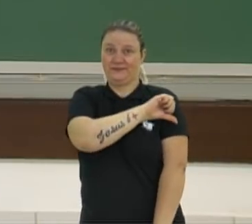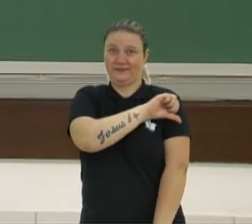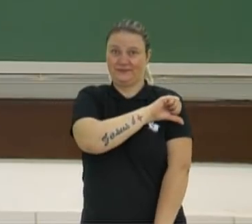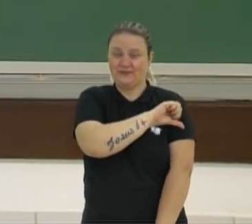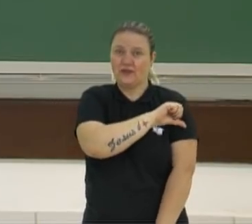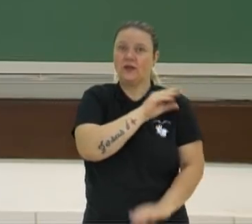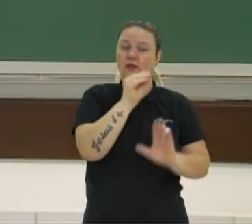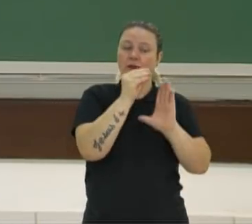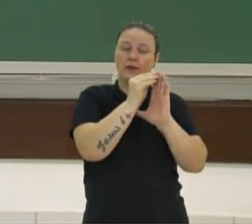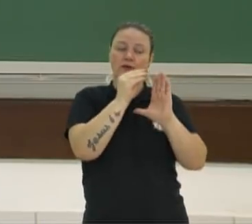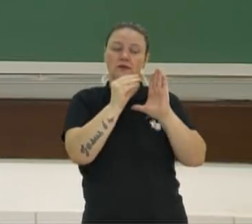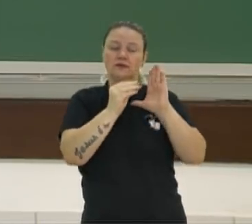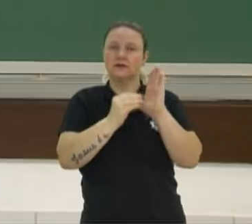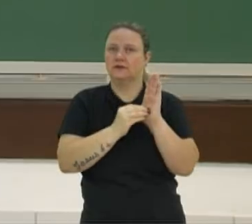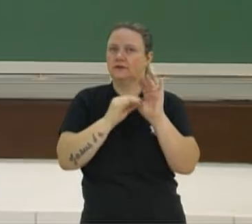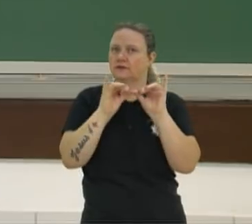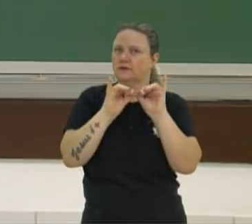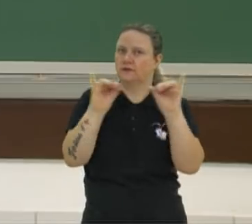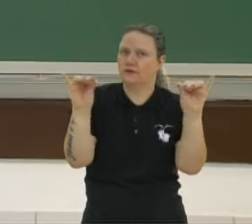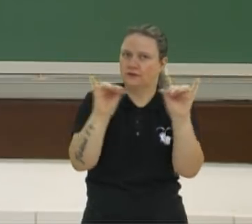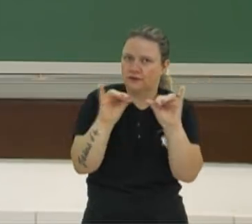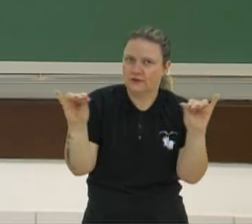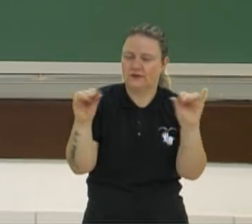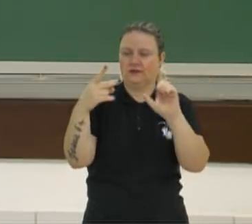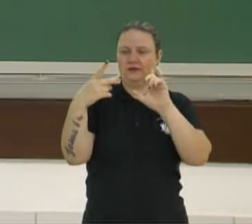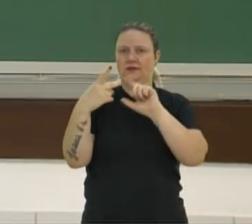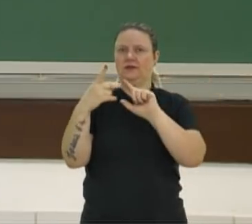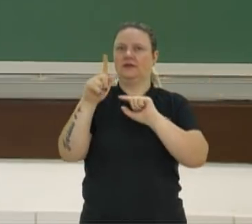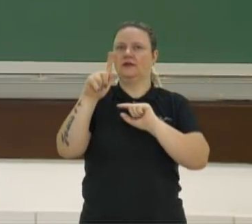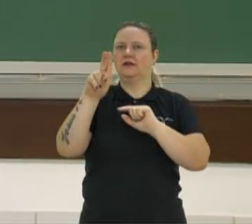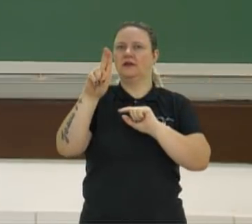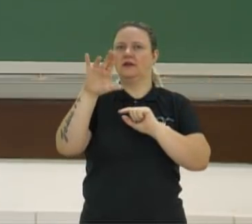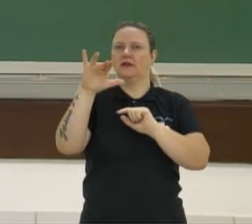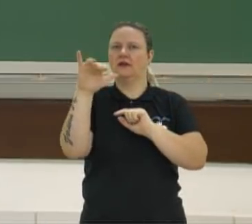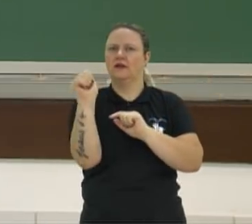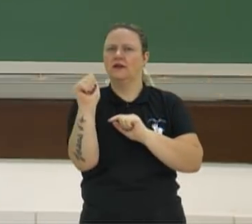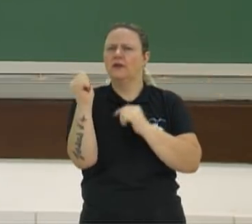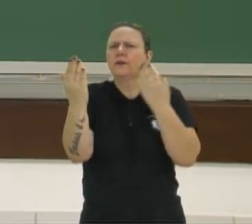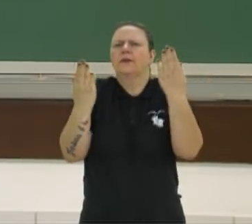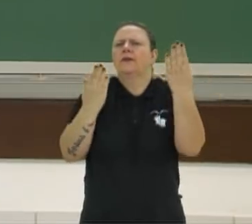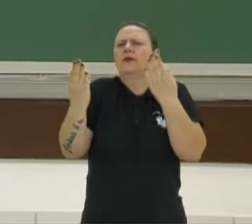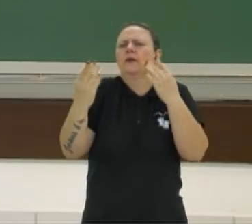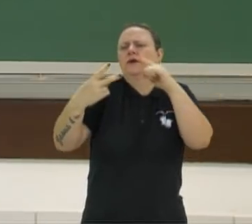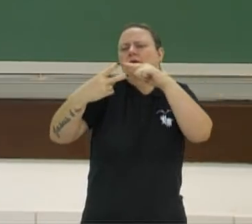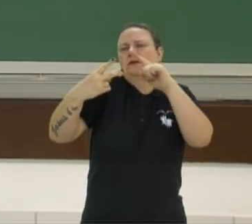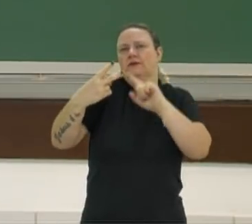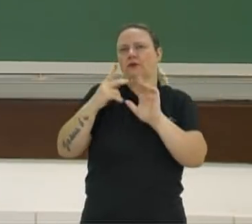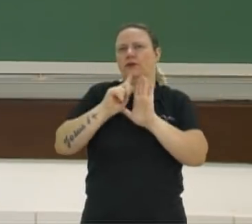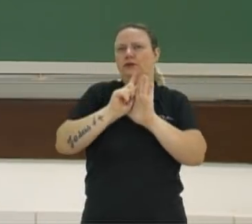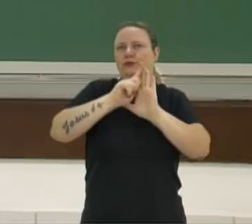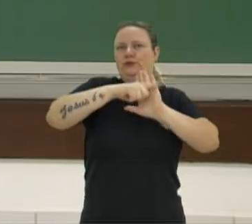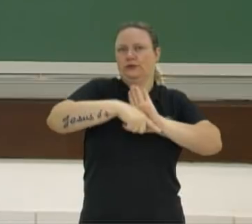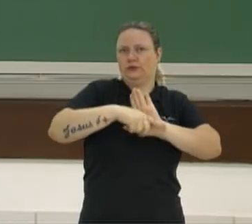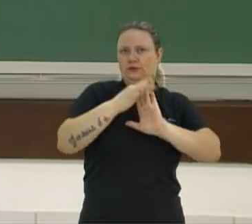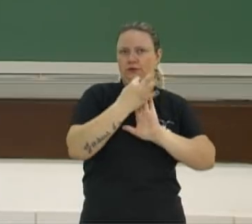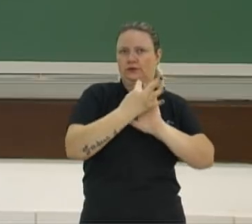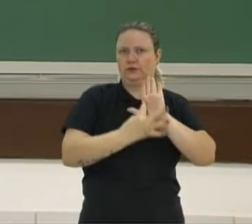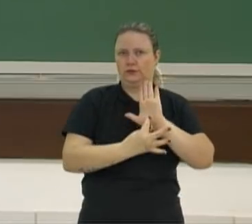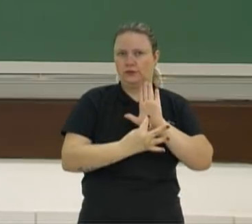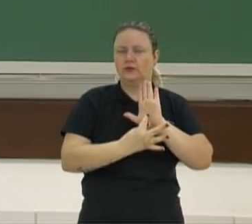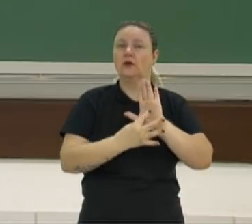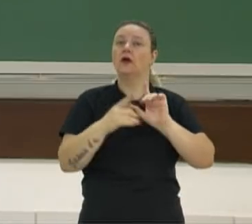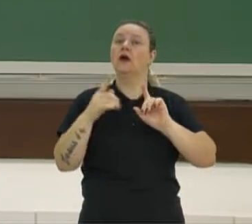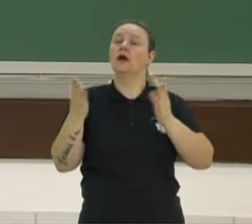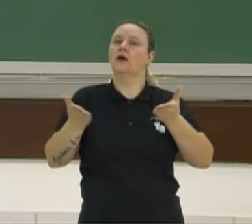Nosso conteúdo: Notícia e Guia, Comparação desses dois gêneros. Isso mesmo, continuamos analisando